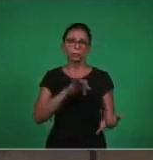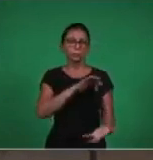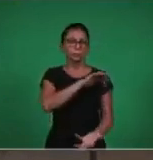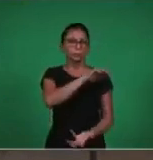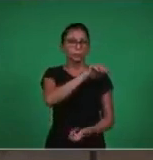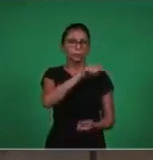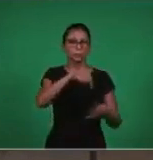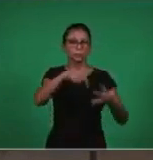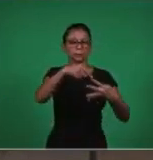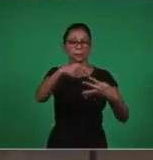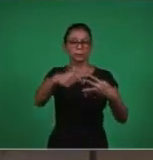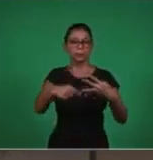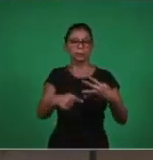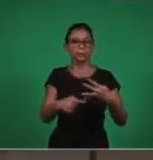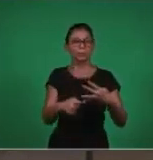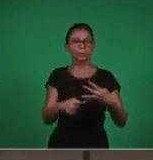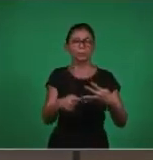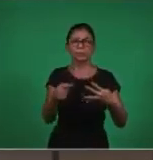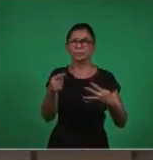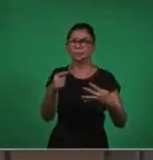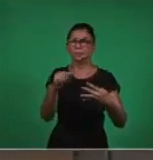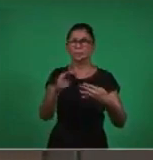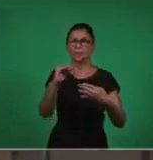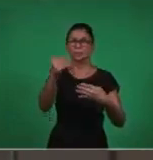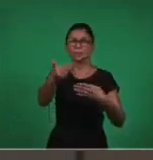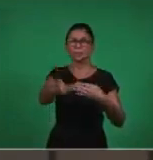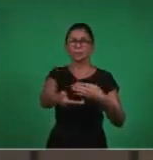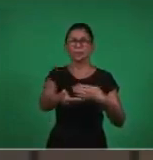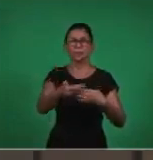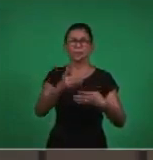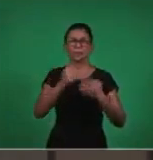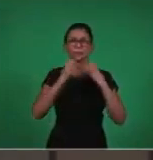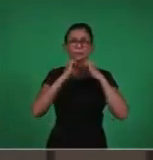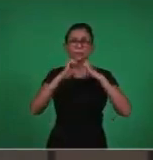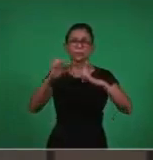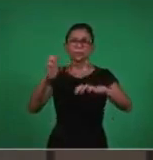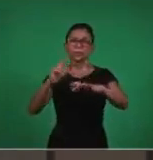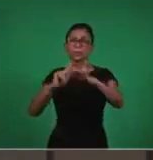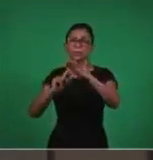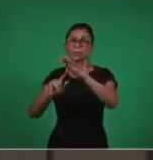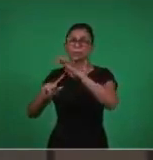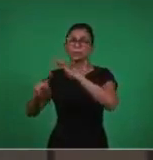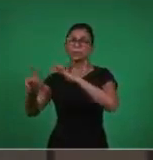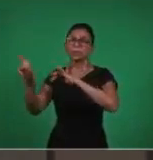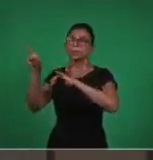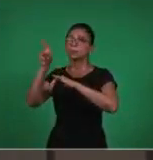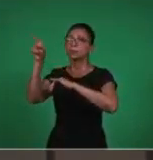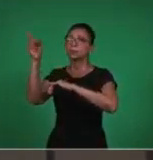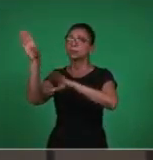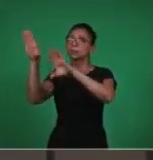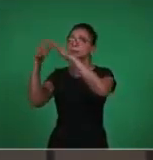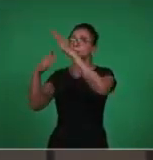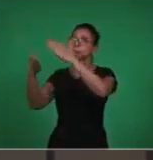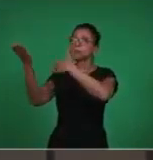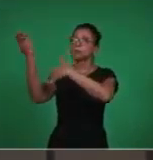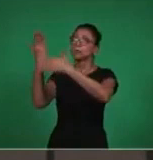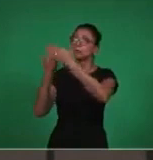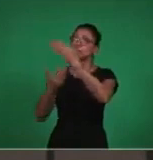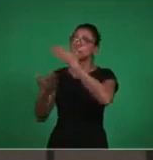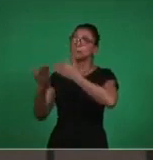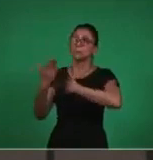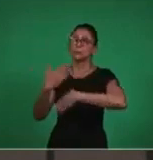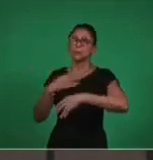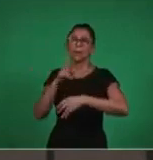O Evangelho Eterno é aquele que vem da eternidade. Ele vem trazido através das boas obras, não é